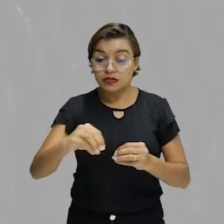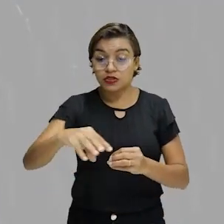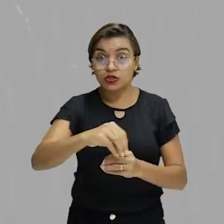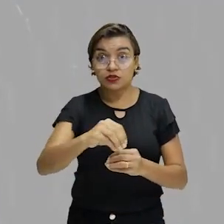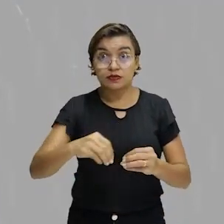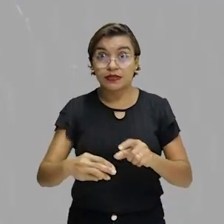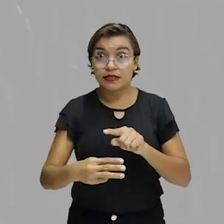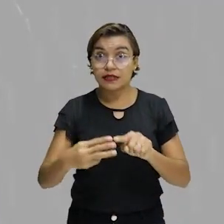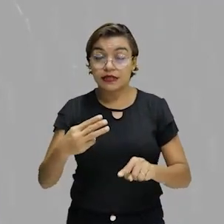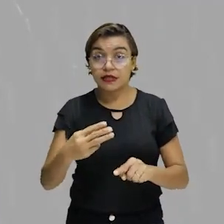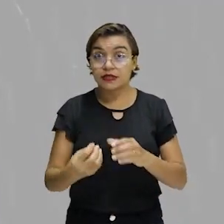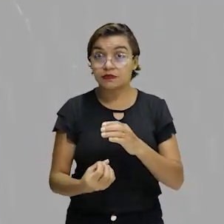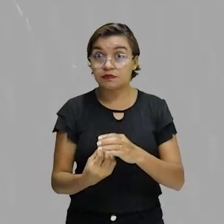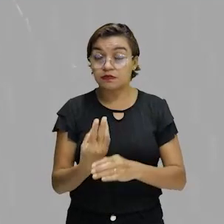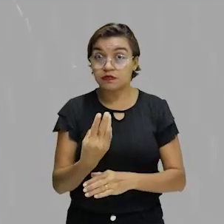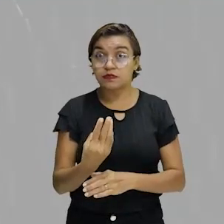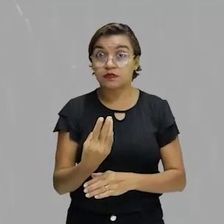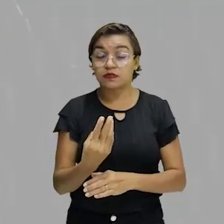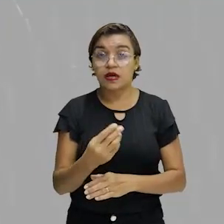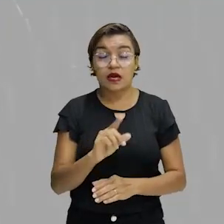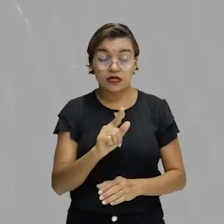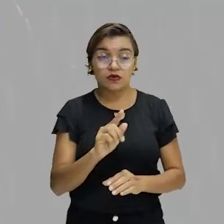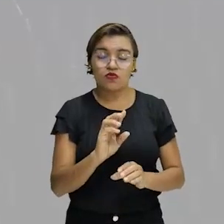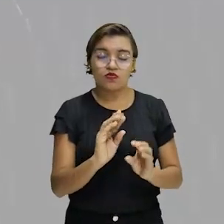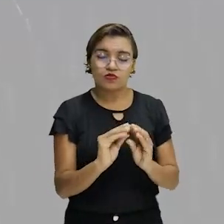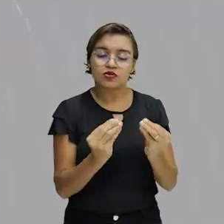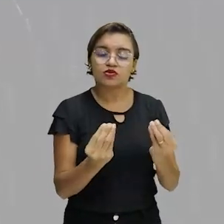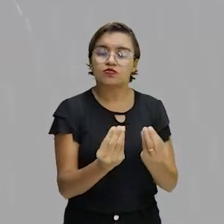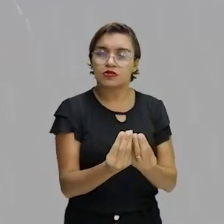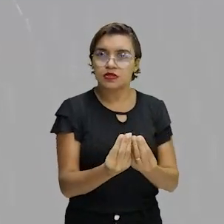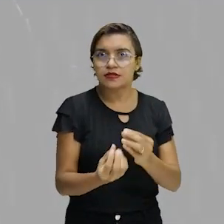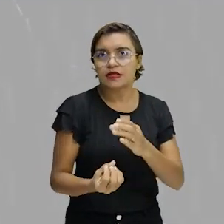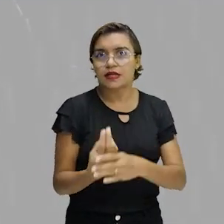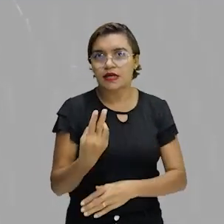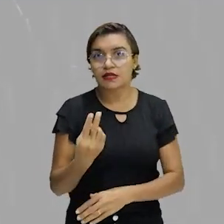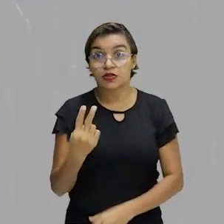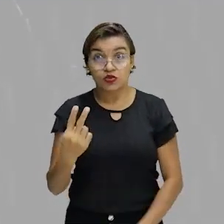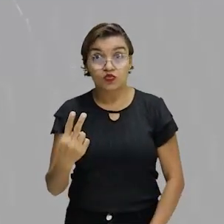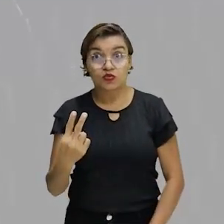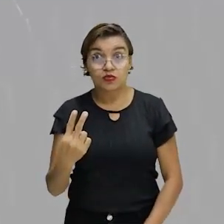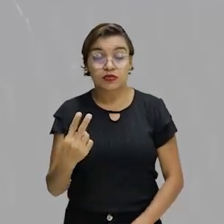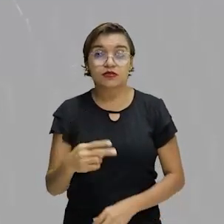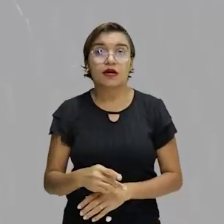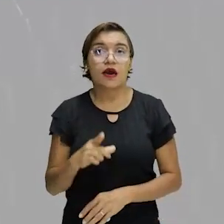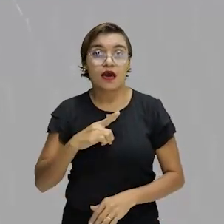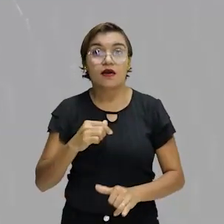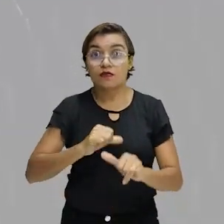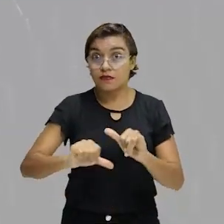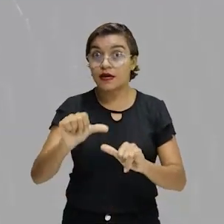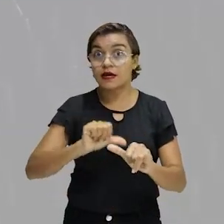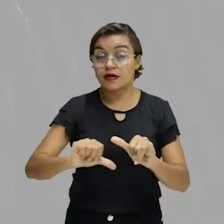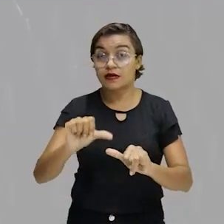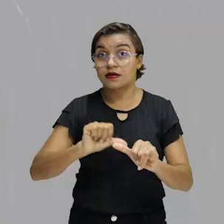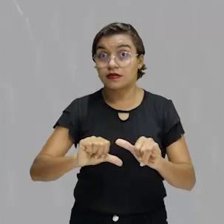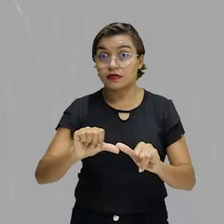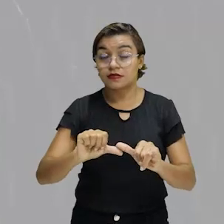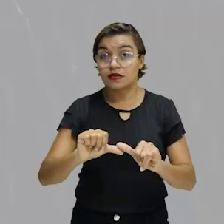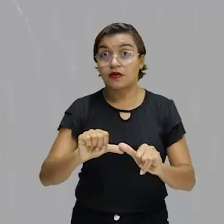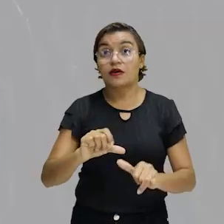substância gerando duas ou mais substâncias então aqui é uma reação de